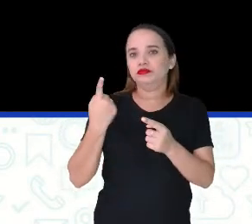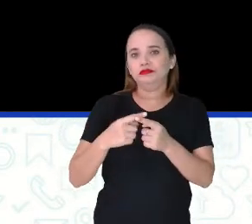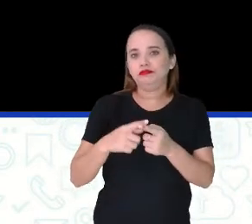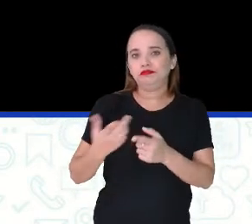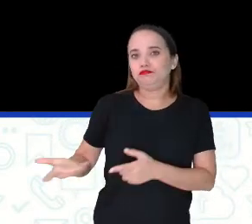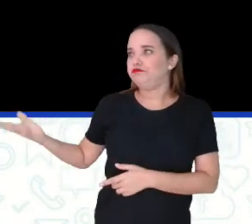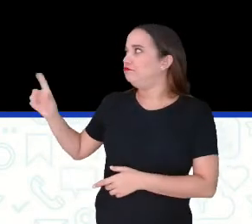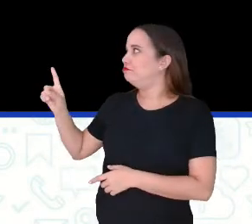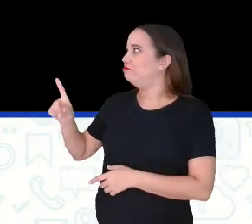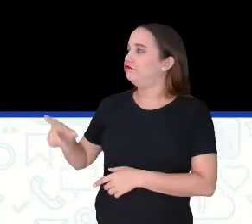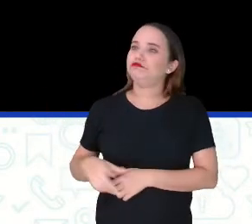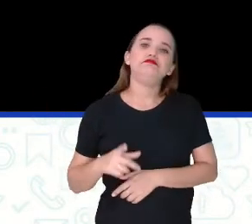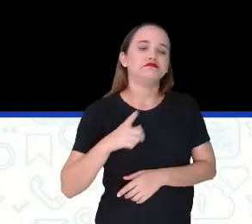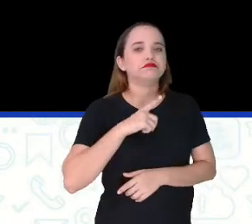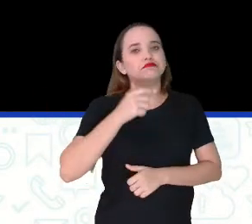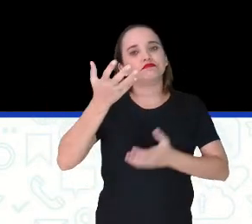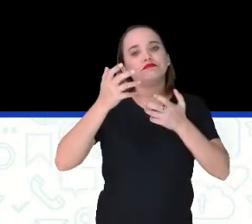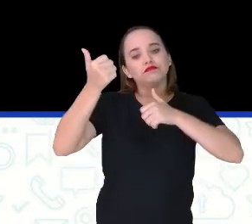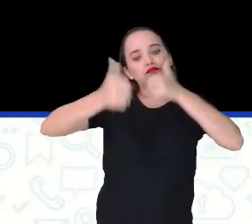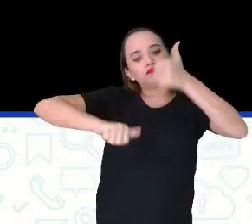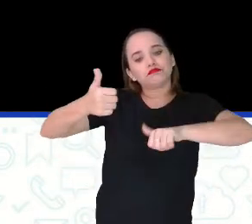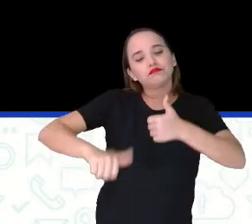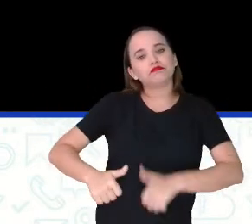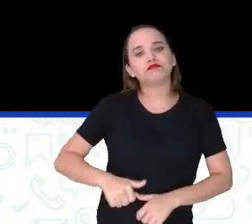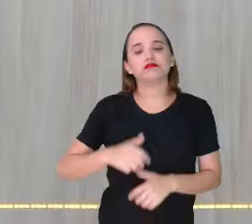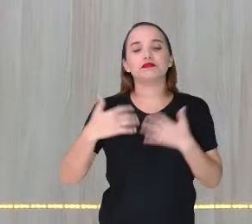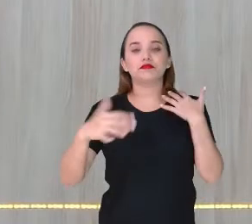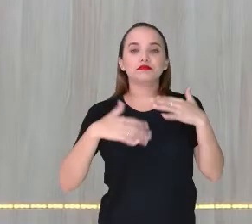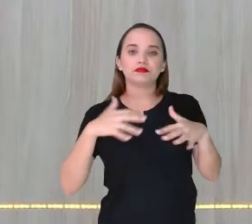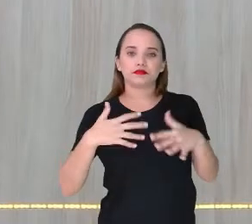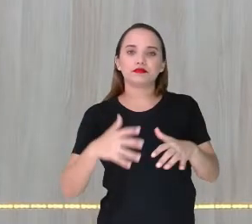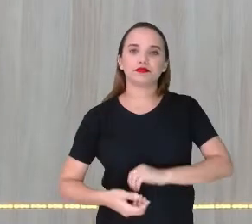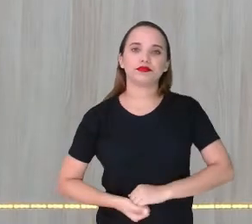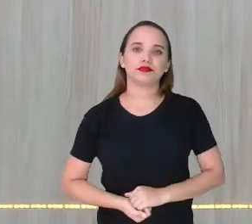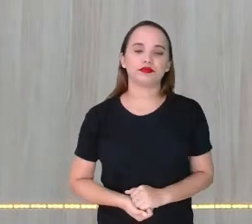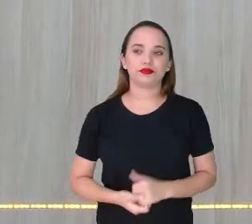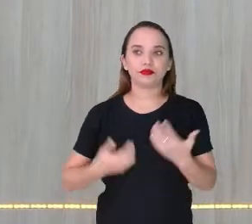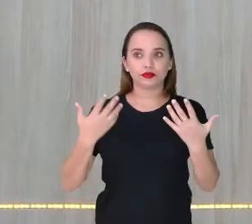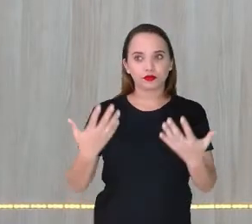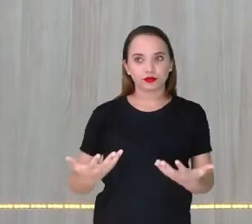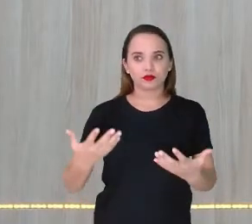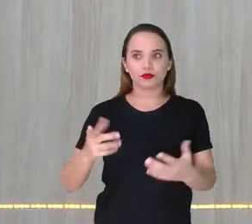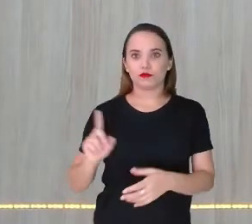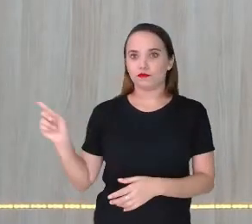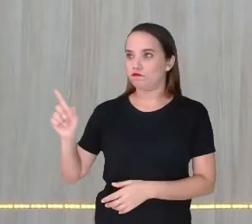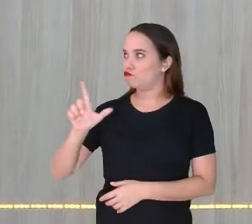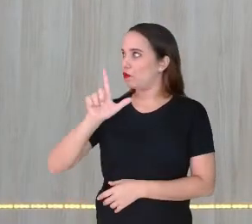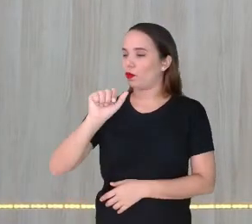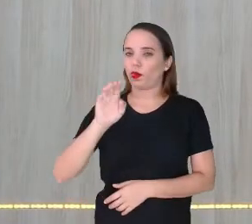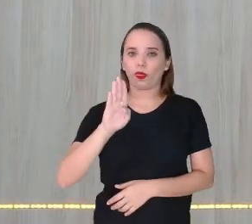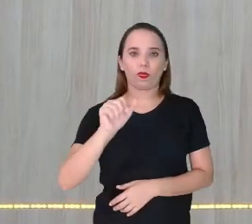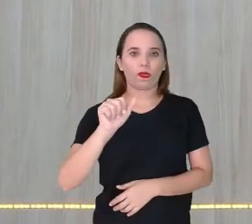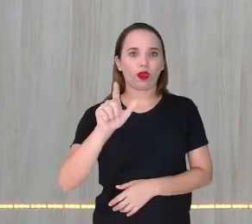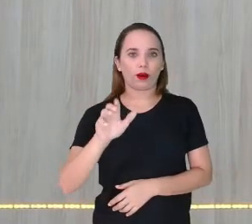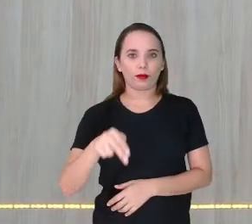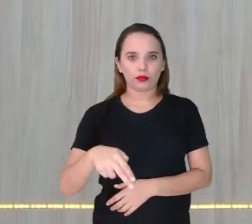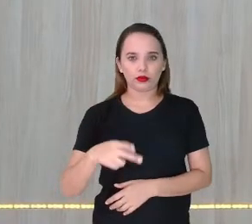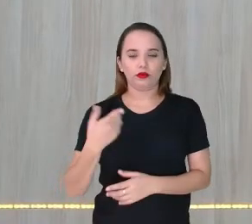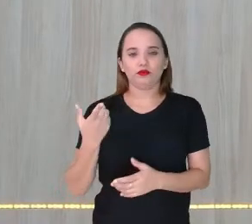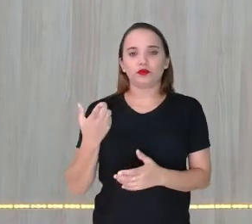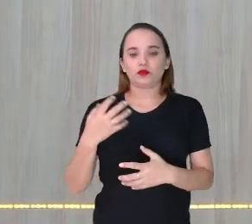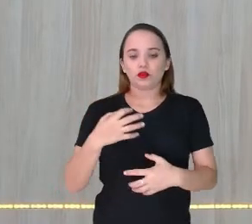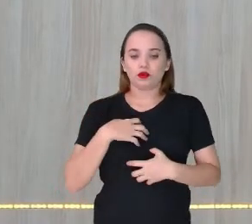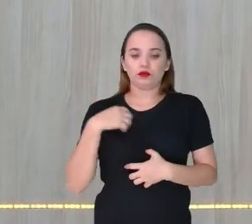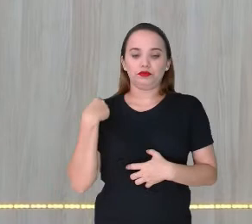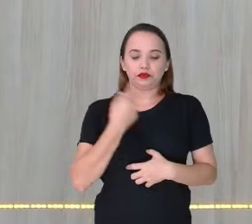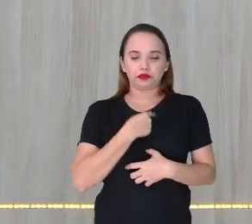essa iniciativa de análise de movimento aí executada por Laban. Então, para ele, a forma como nos